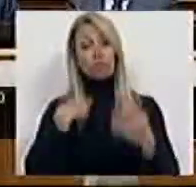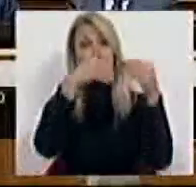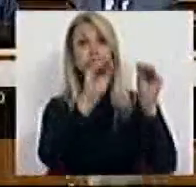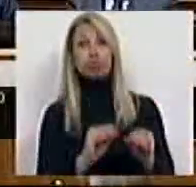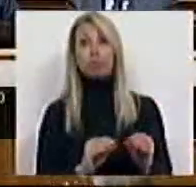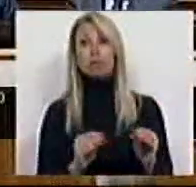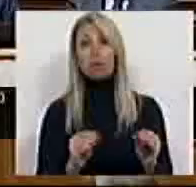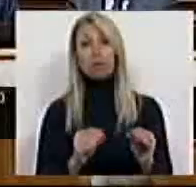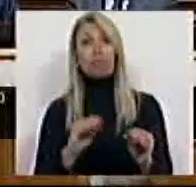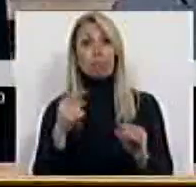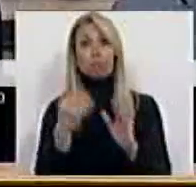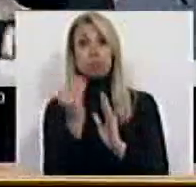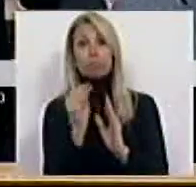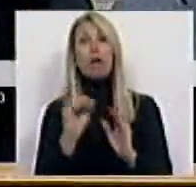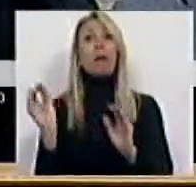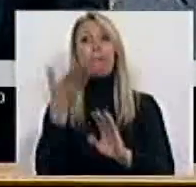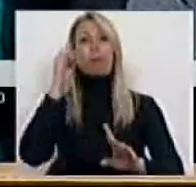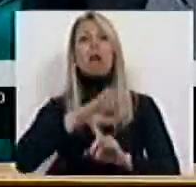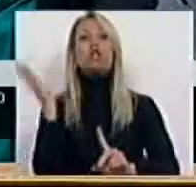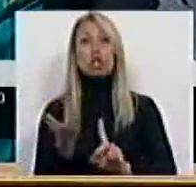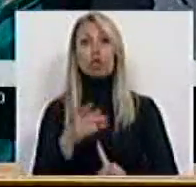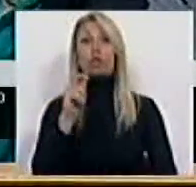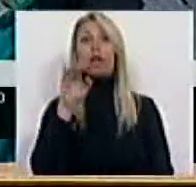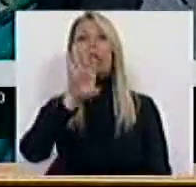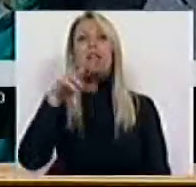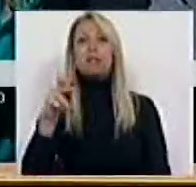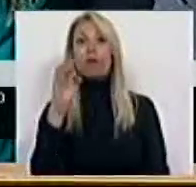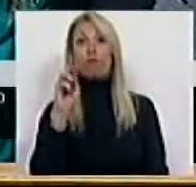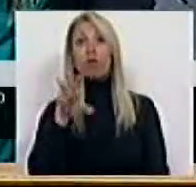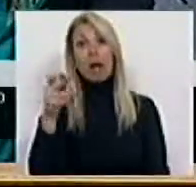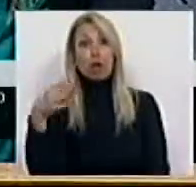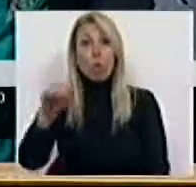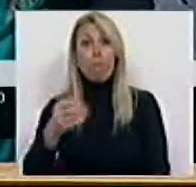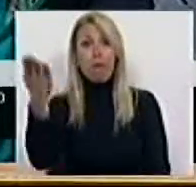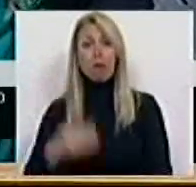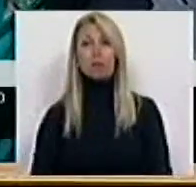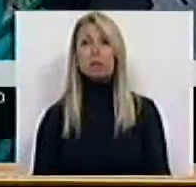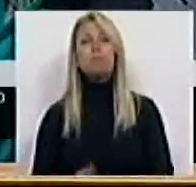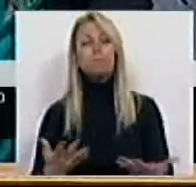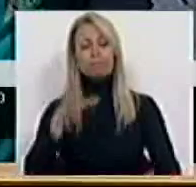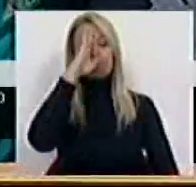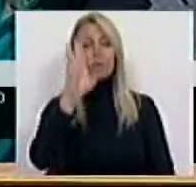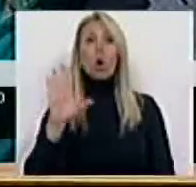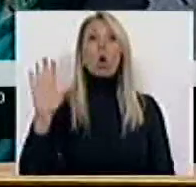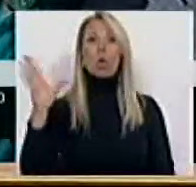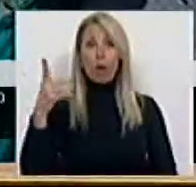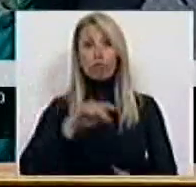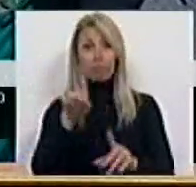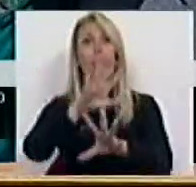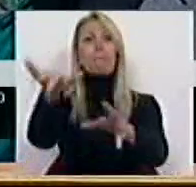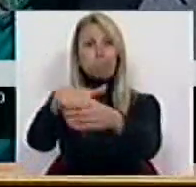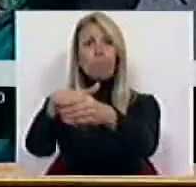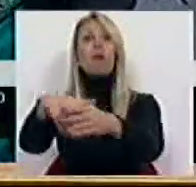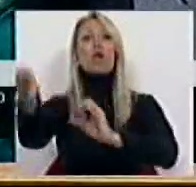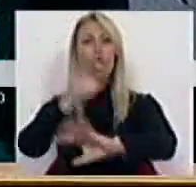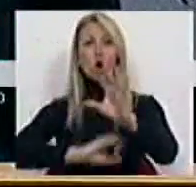primeiras sanções, foi Elisa Ferreira, do Partido Socialista. E, portanto, sabemos que quando os temos na Europa não